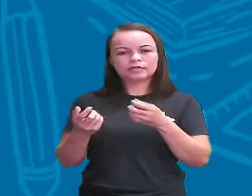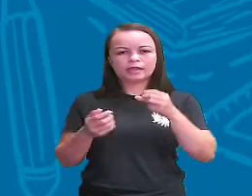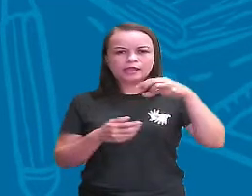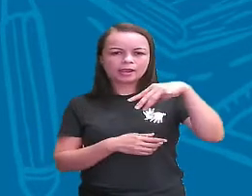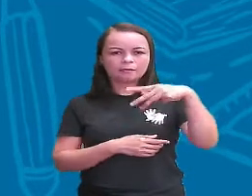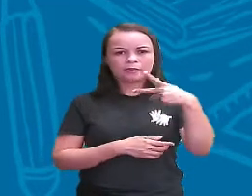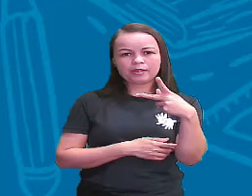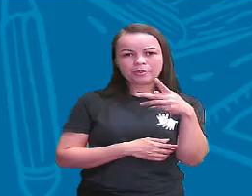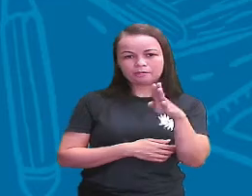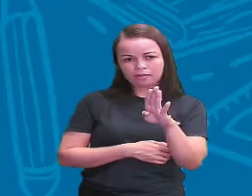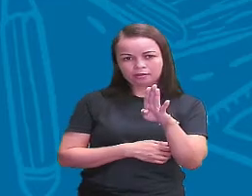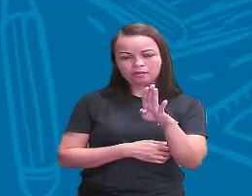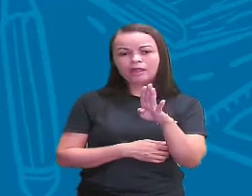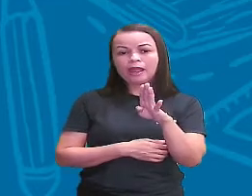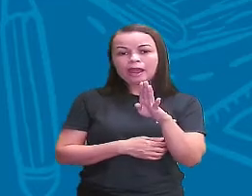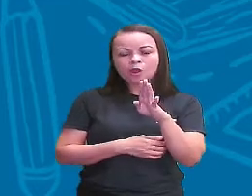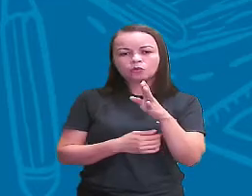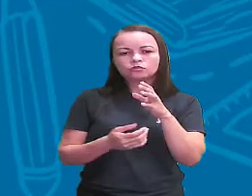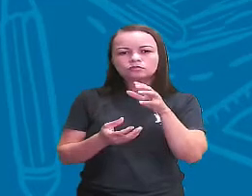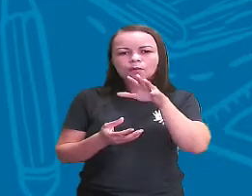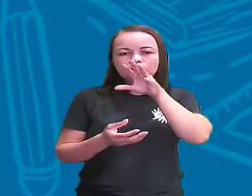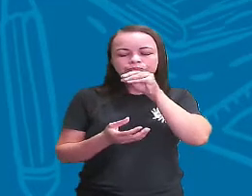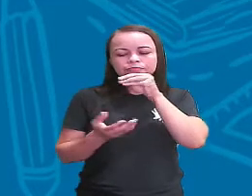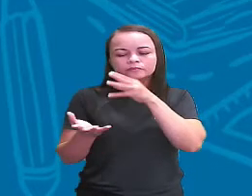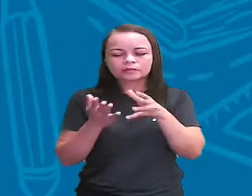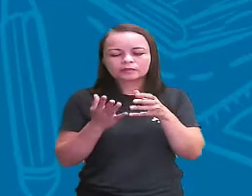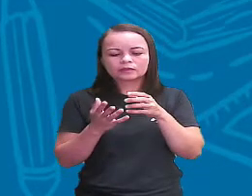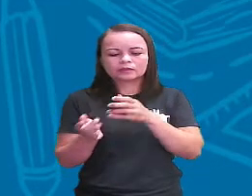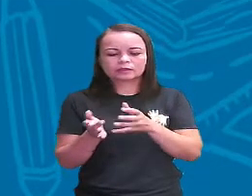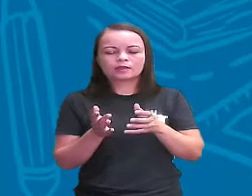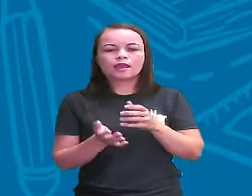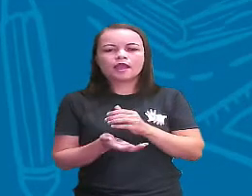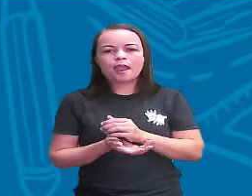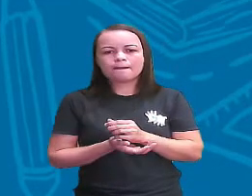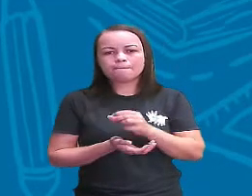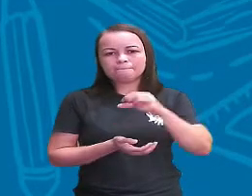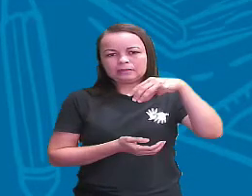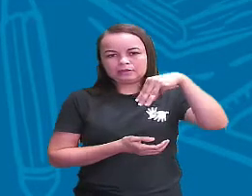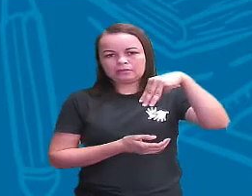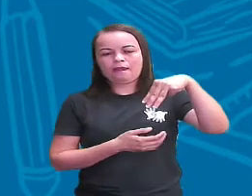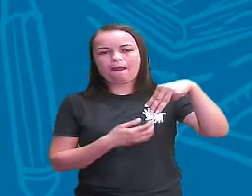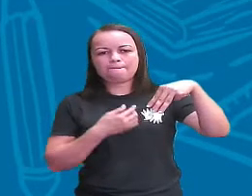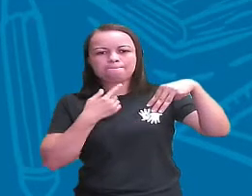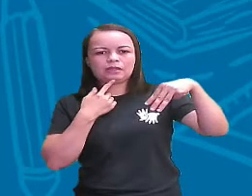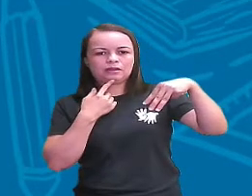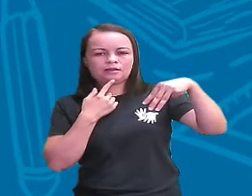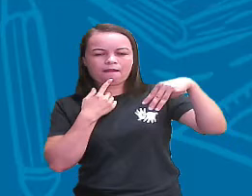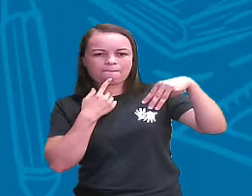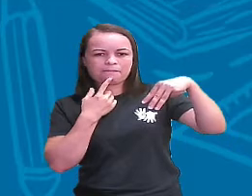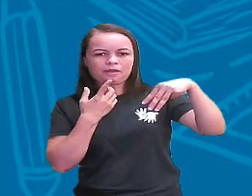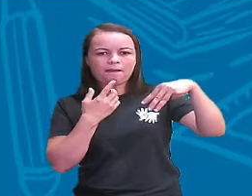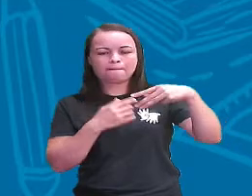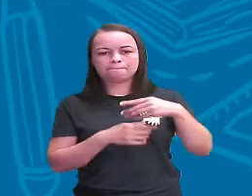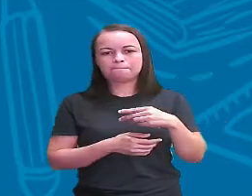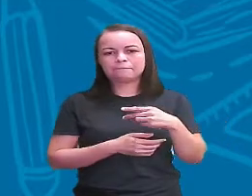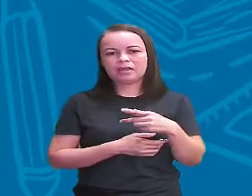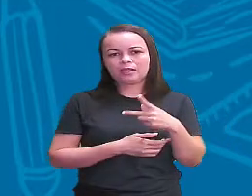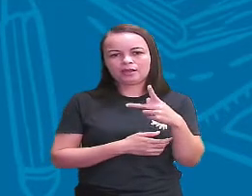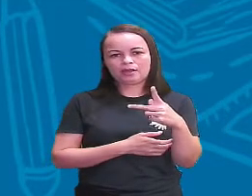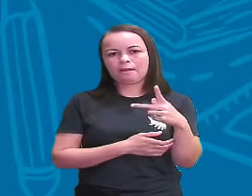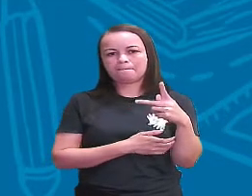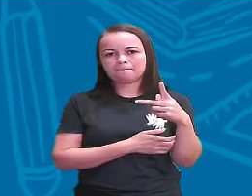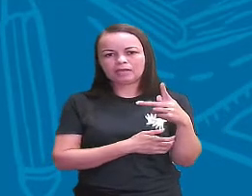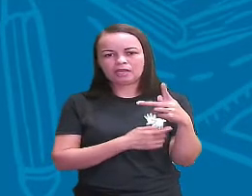nossos lábios eles se juntam. Percebam, falem M, ó, M, P,